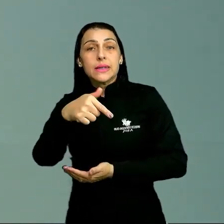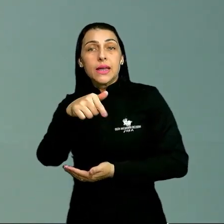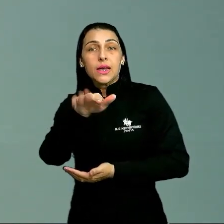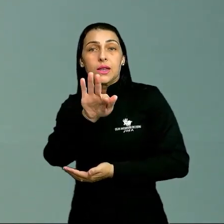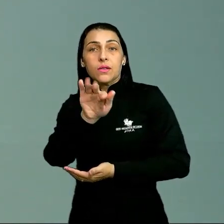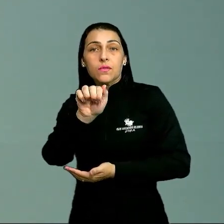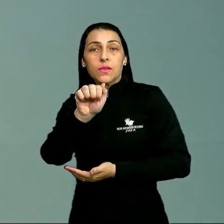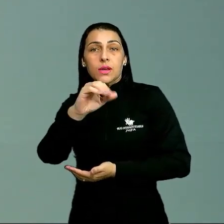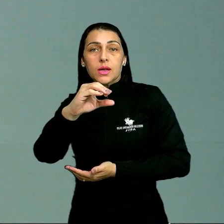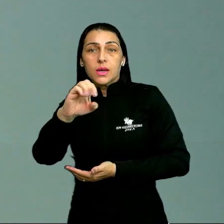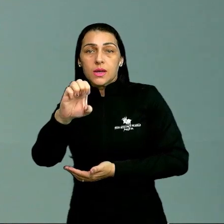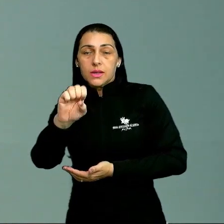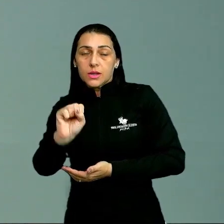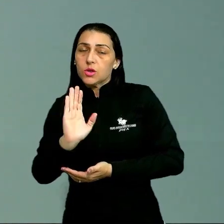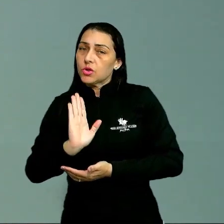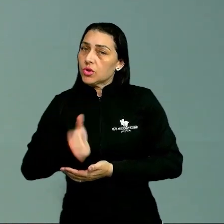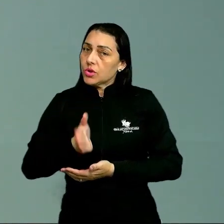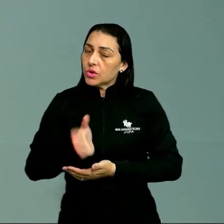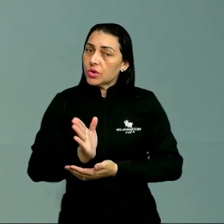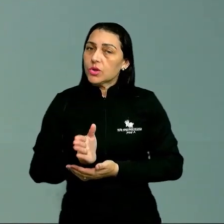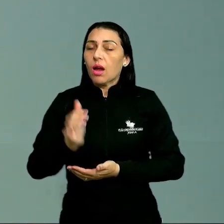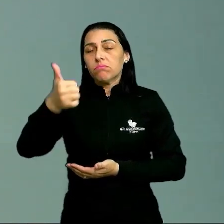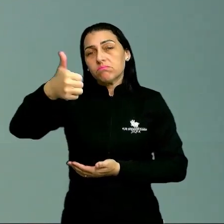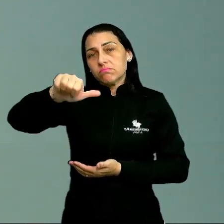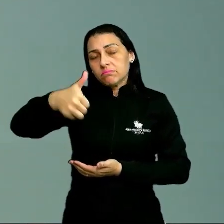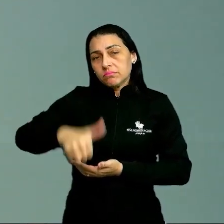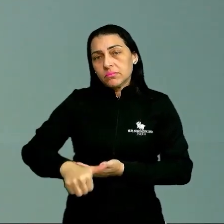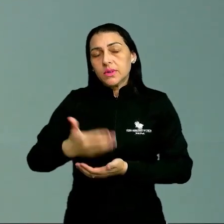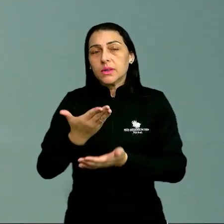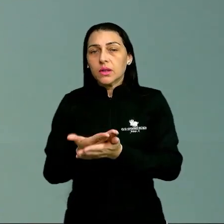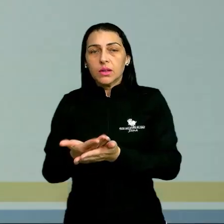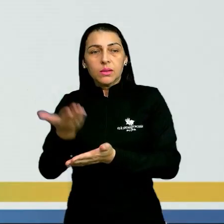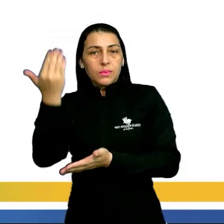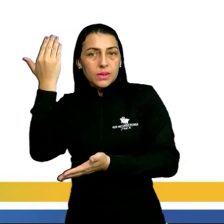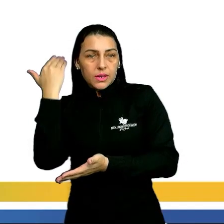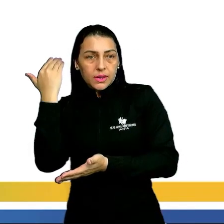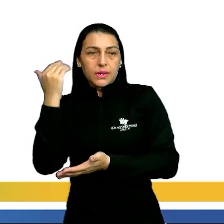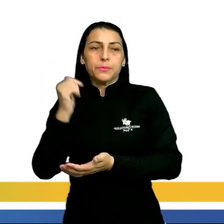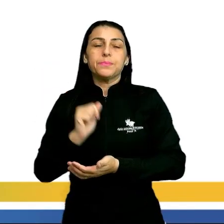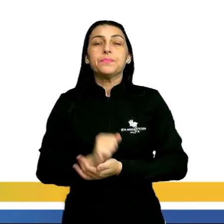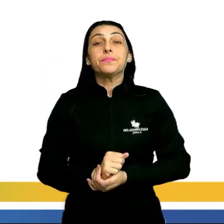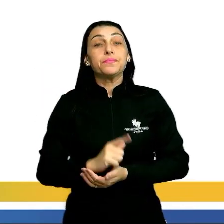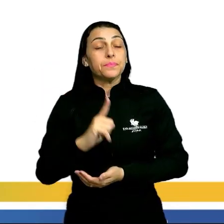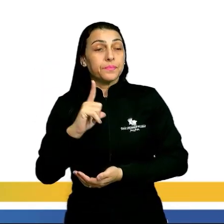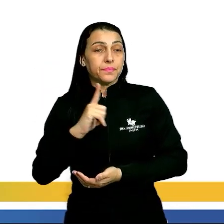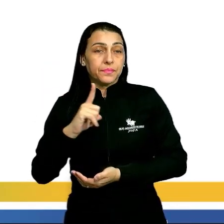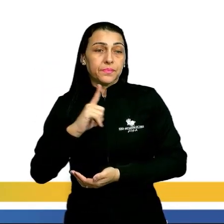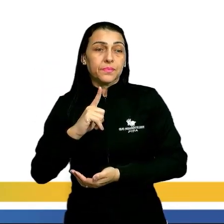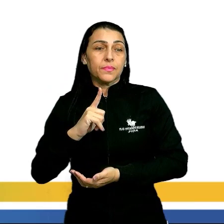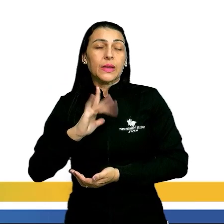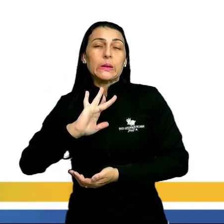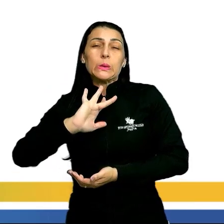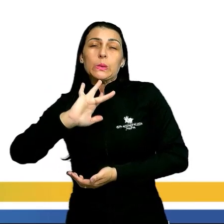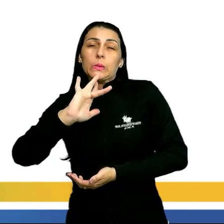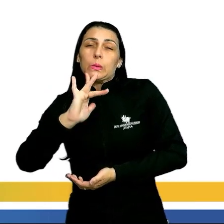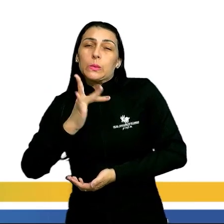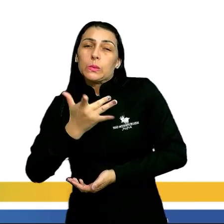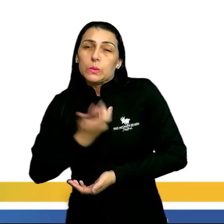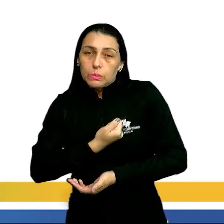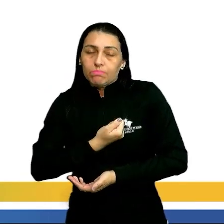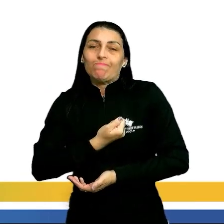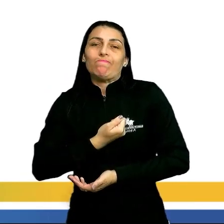que inclusive já foi analisado em aulas anteriores. Então, a gente tem o Mágoas